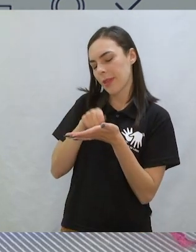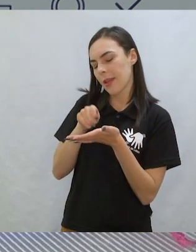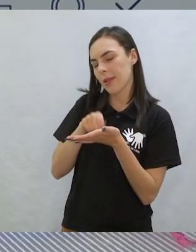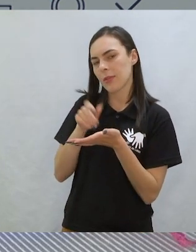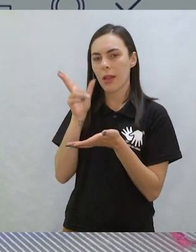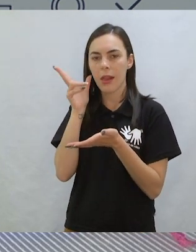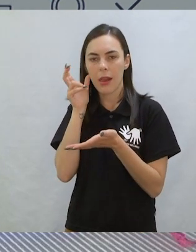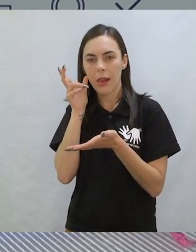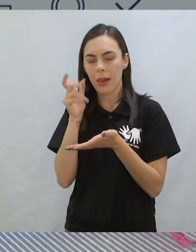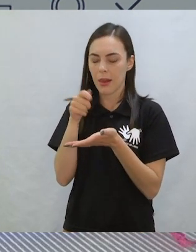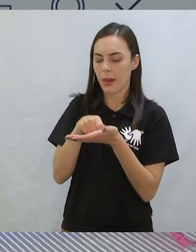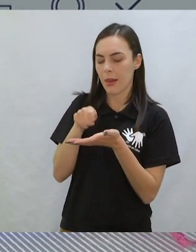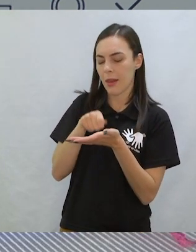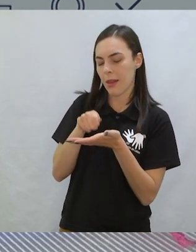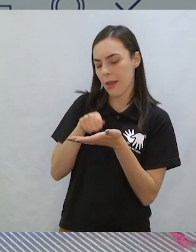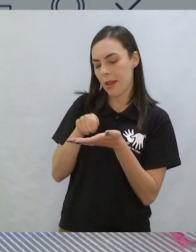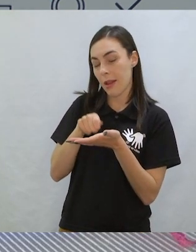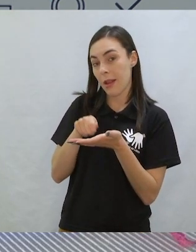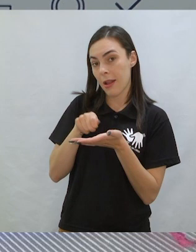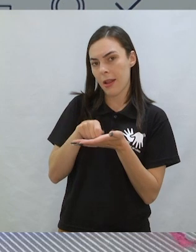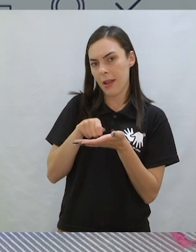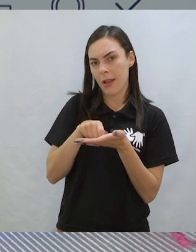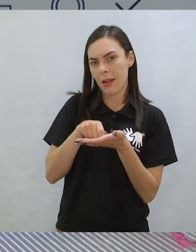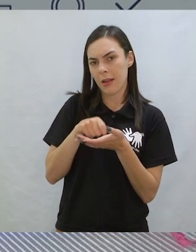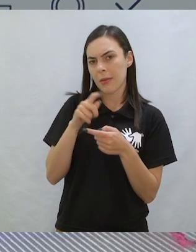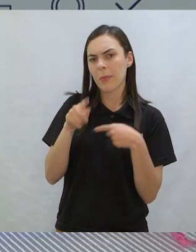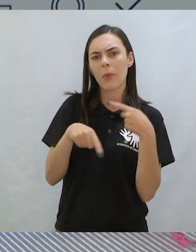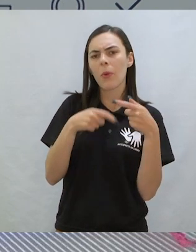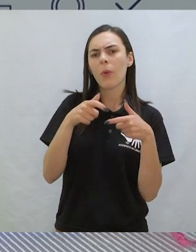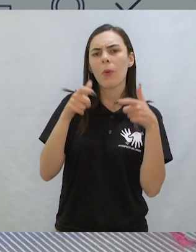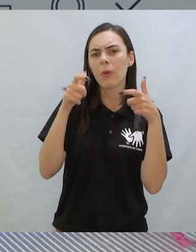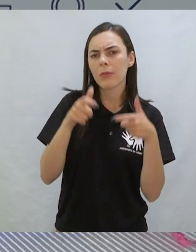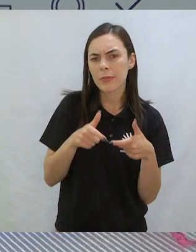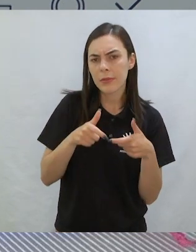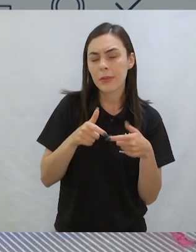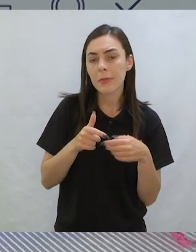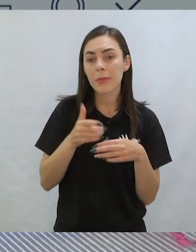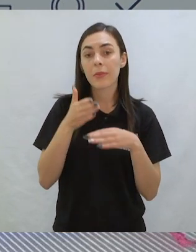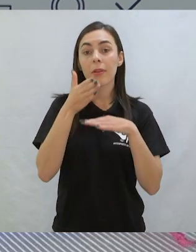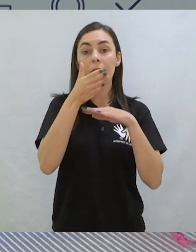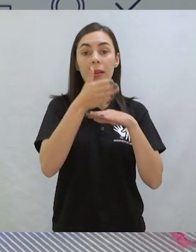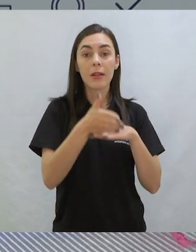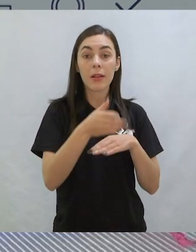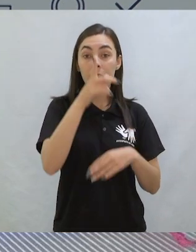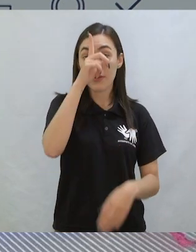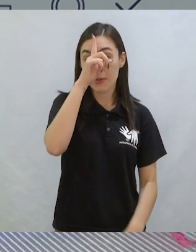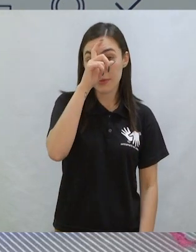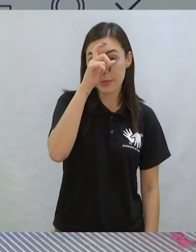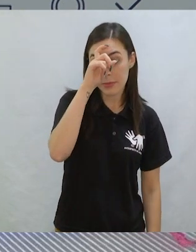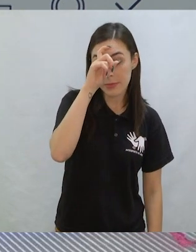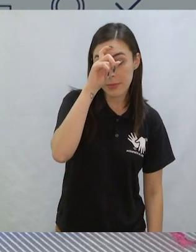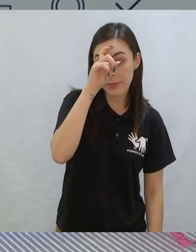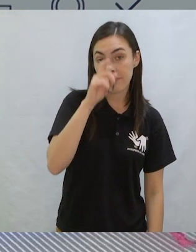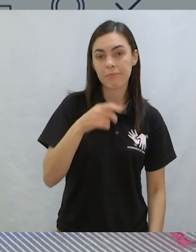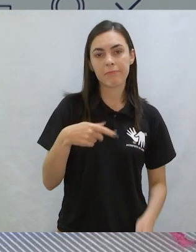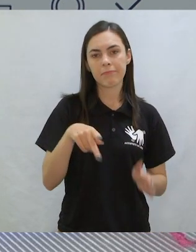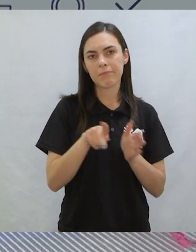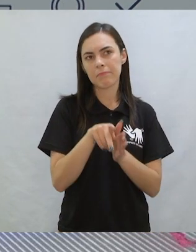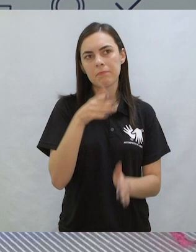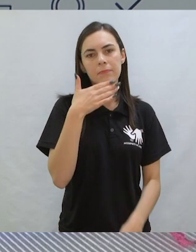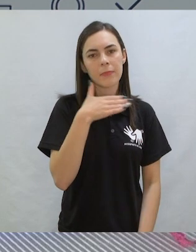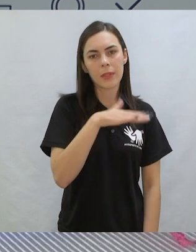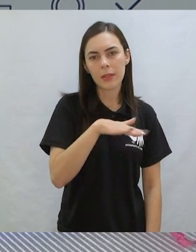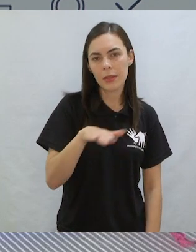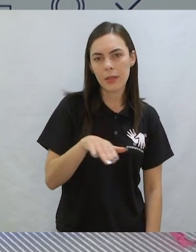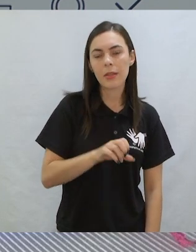eles anotam. Depois, eles vão aonde esse voluntário? Vão até o hospital onde tem